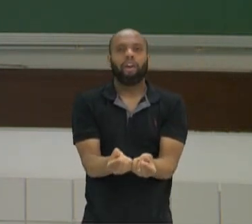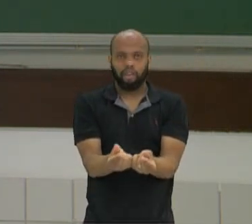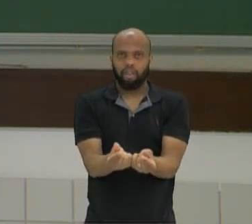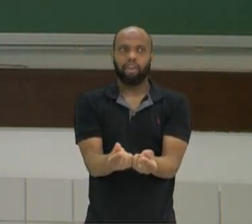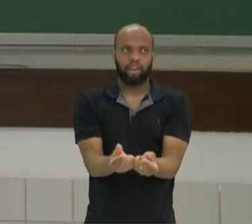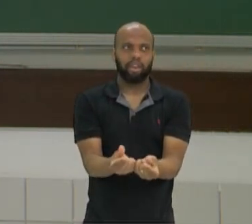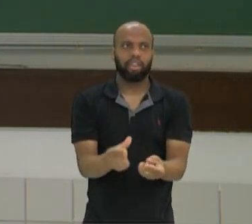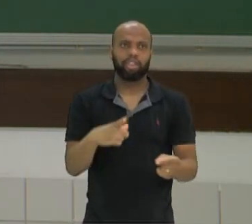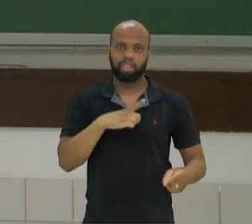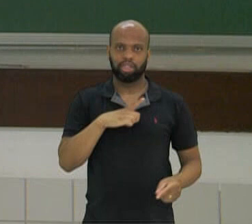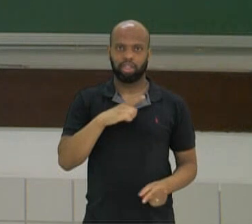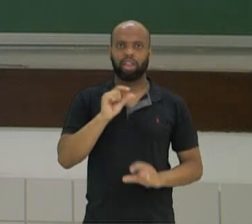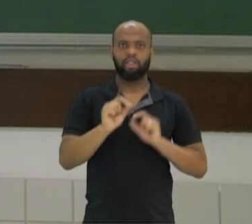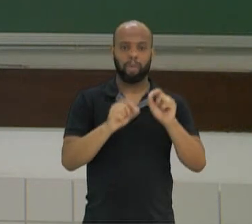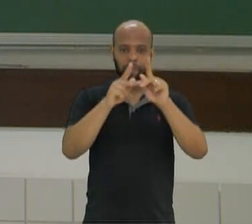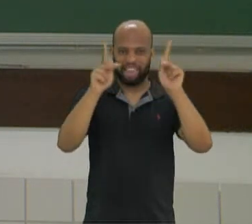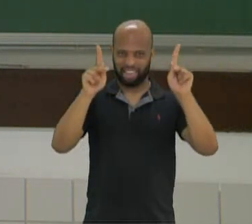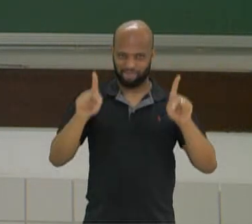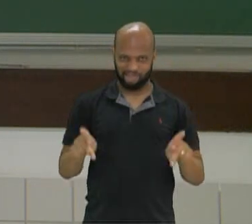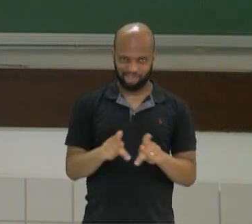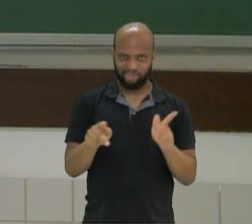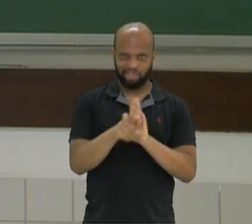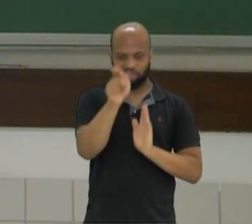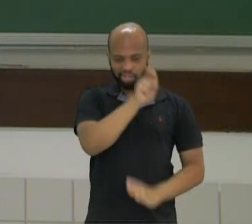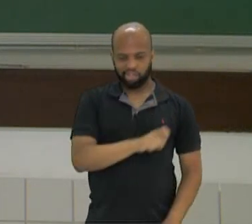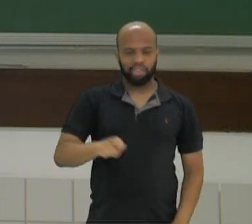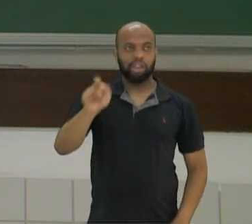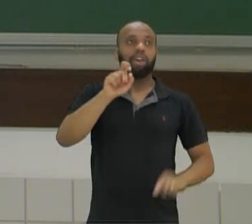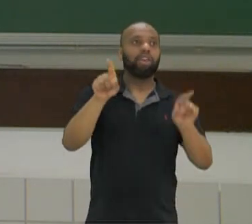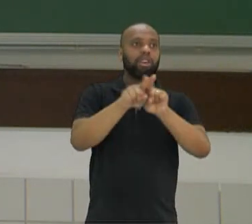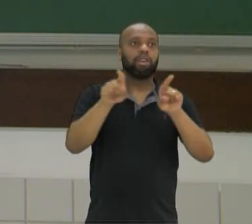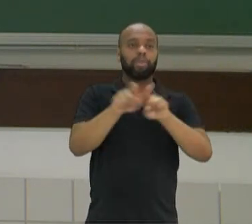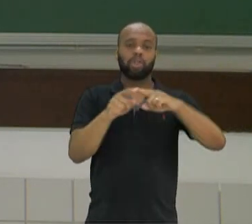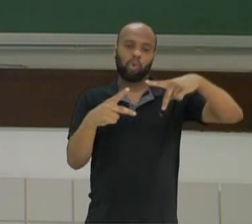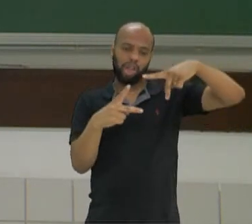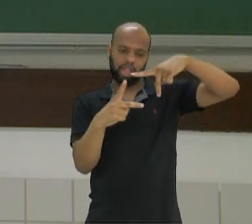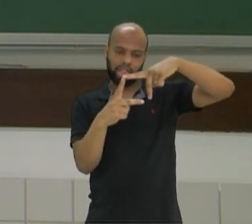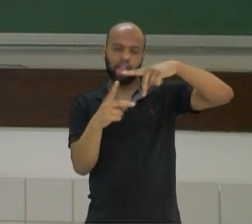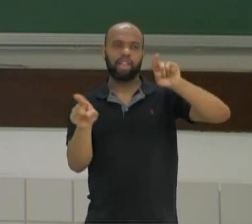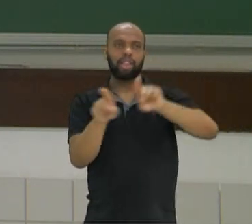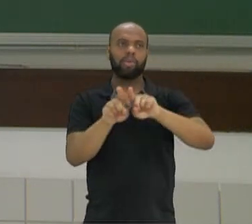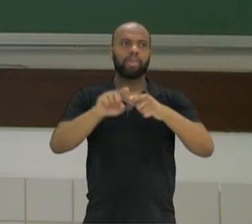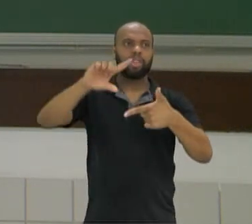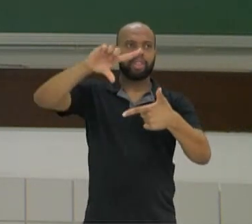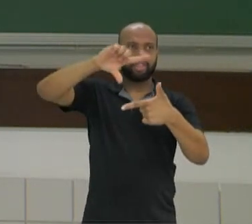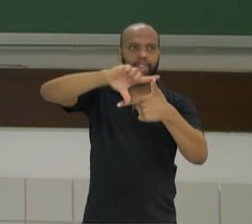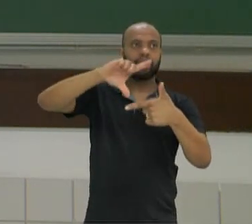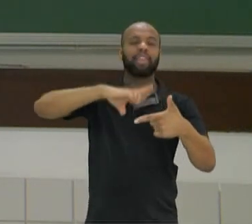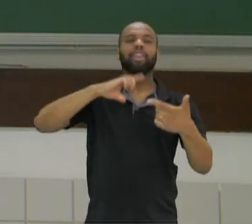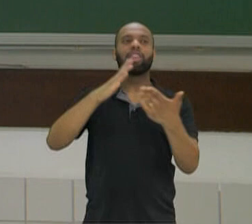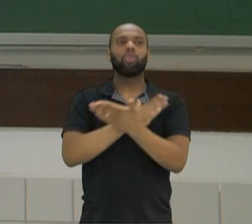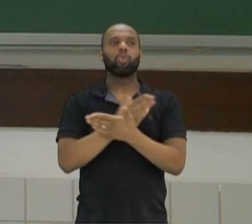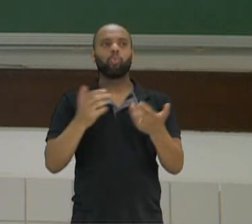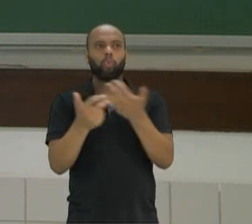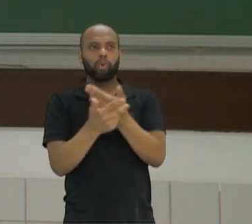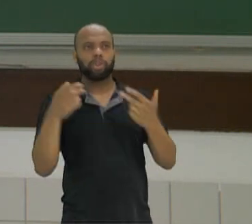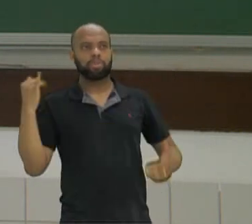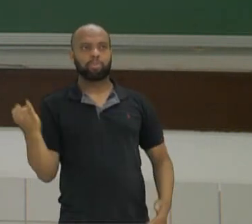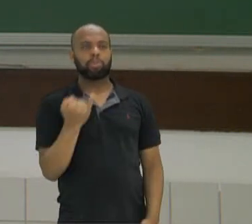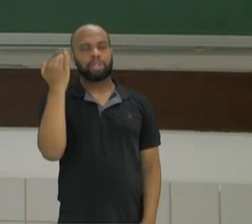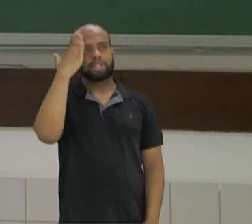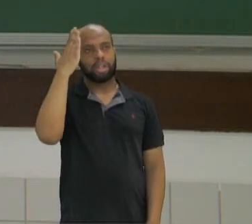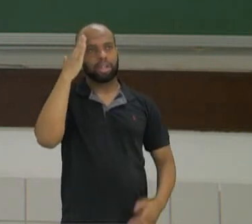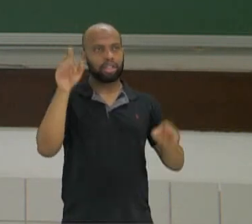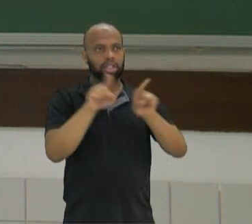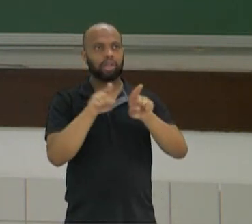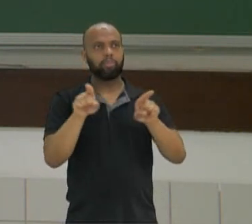gente vai medir tamanho é a circunferência. Quadrado, retângulo. Aqui tem alguns elementos. Desculpe, mas alguns elementos.